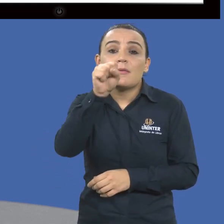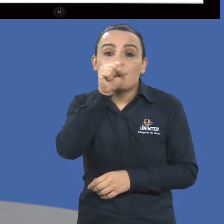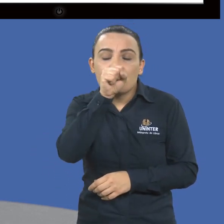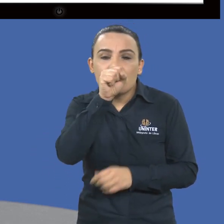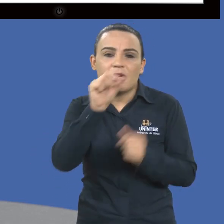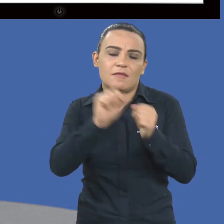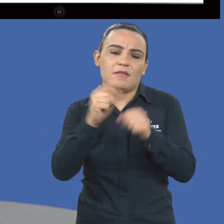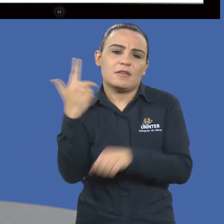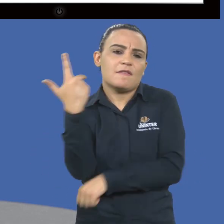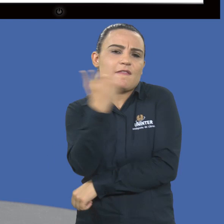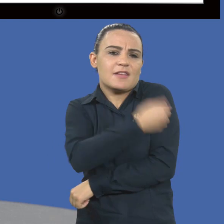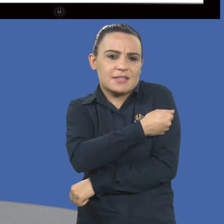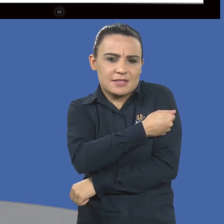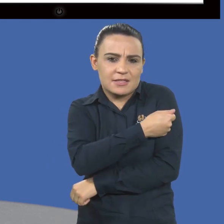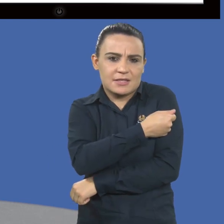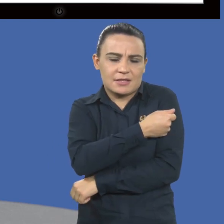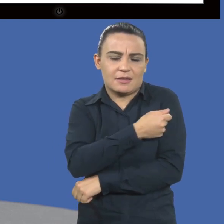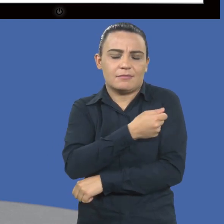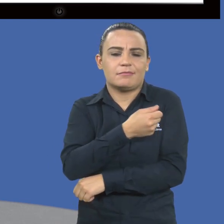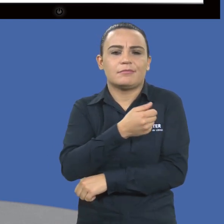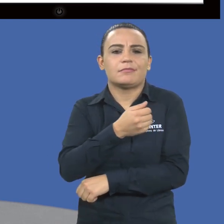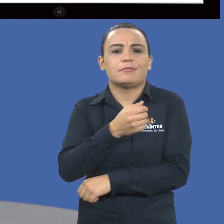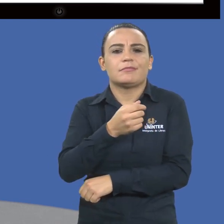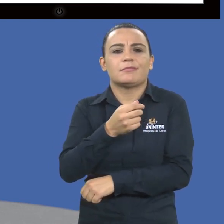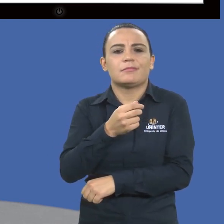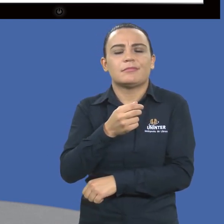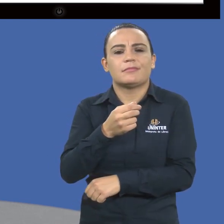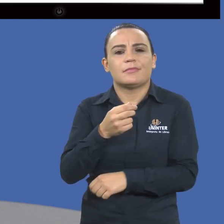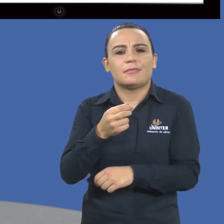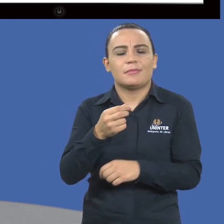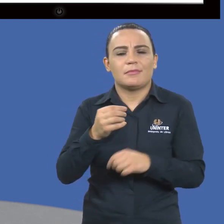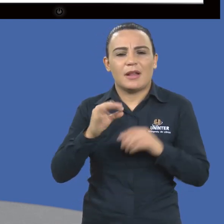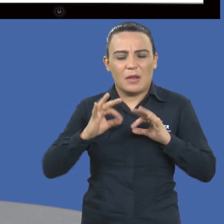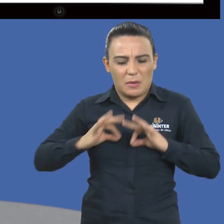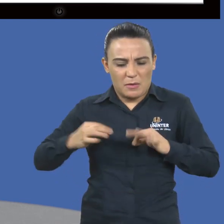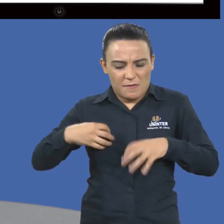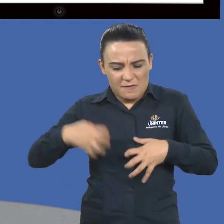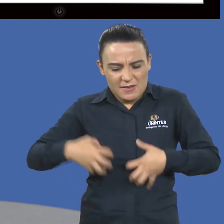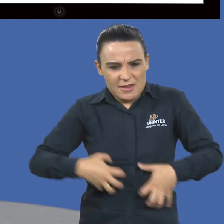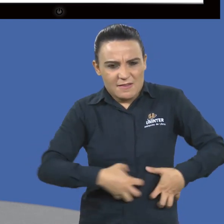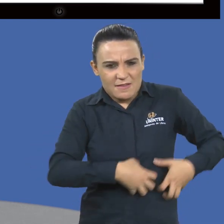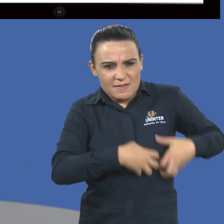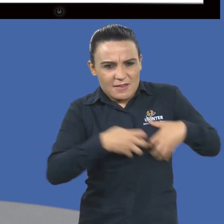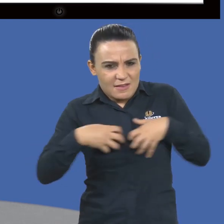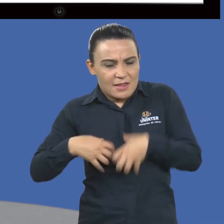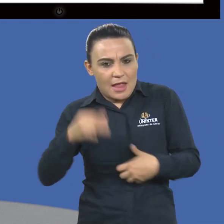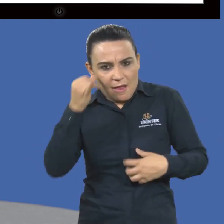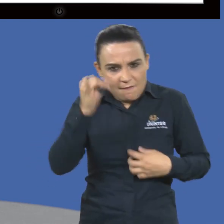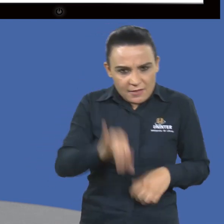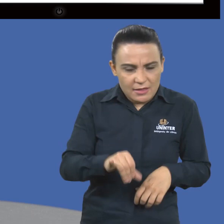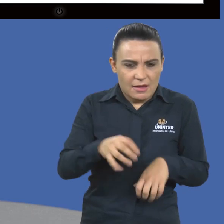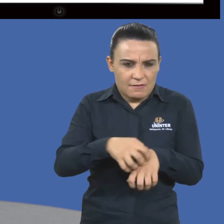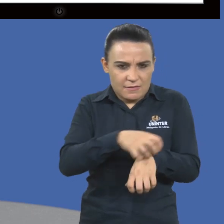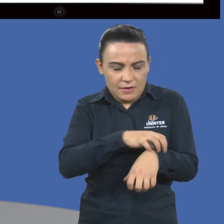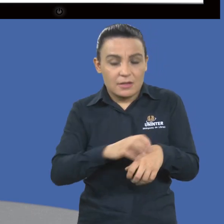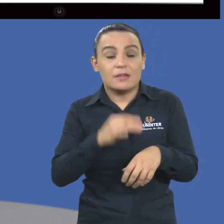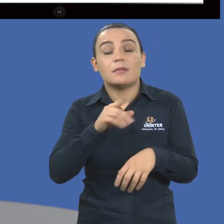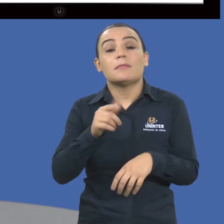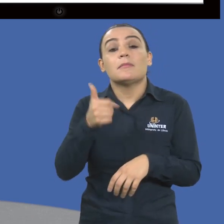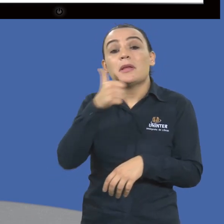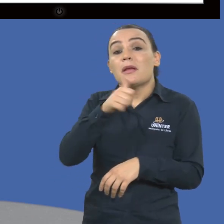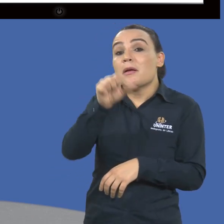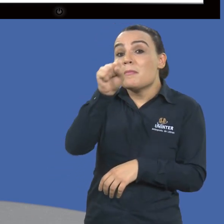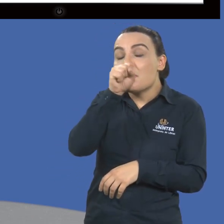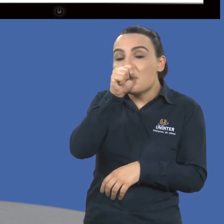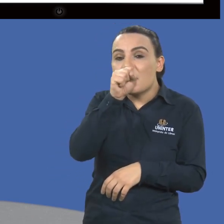mãe fazer a vacina da rubéola para evitar que o nenê tenha a síndrome da rubéola. A mãe